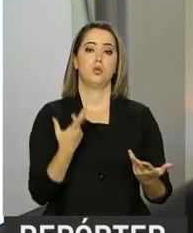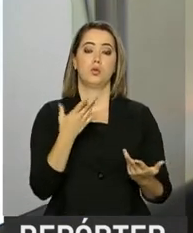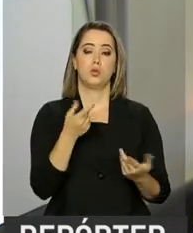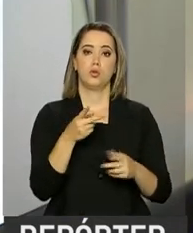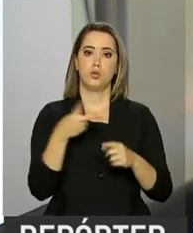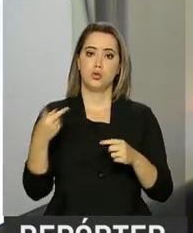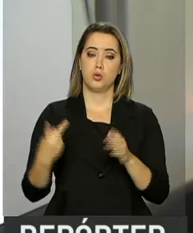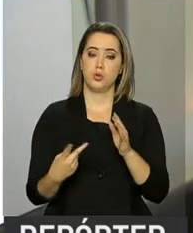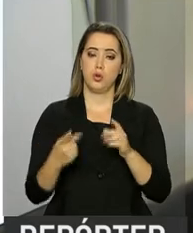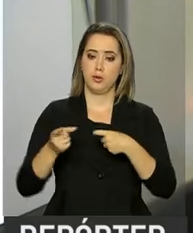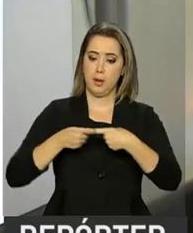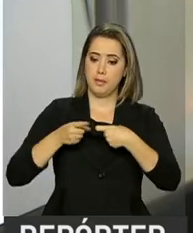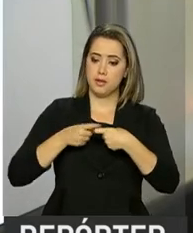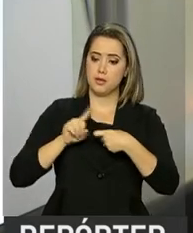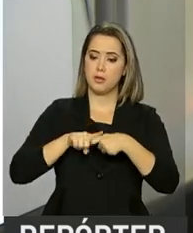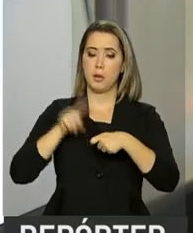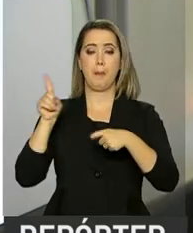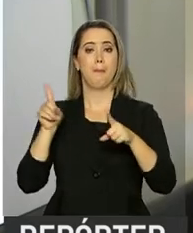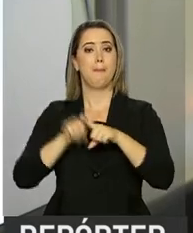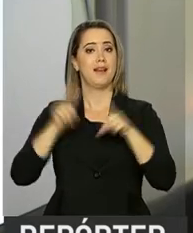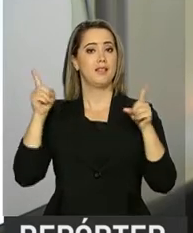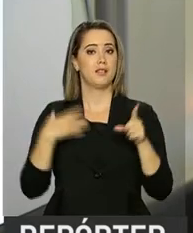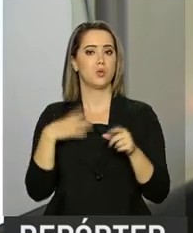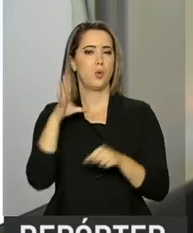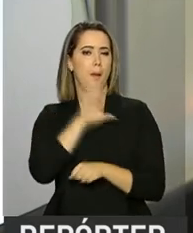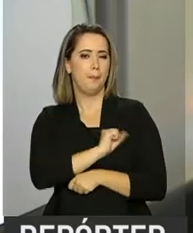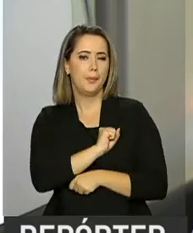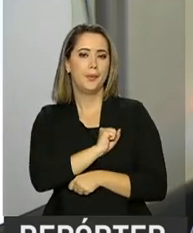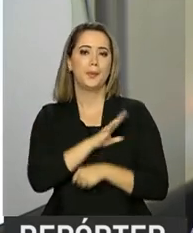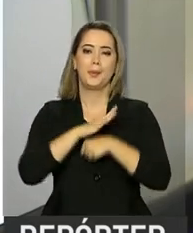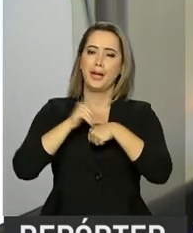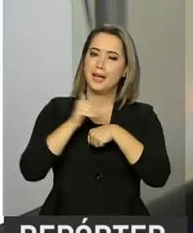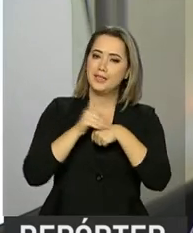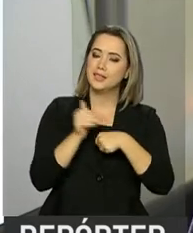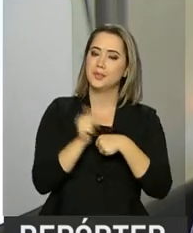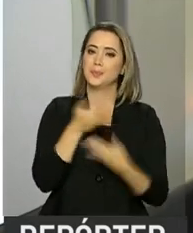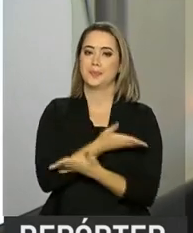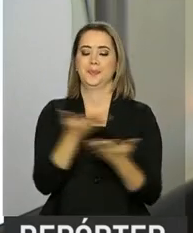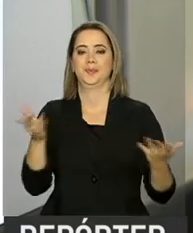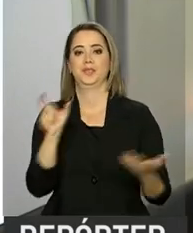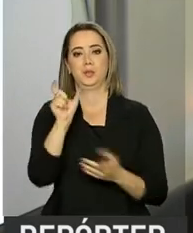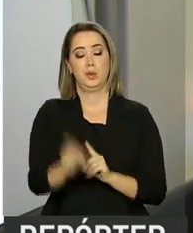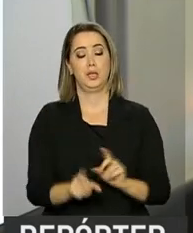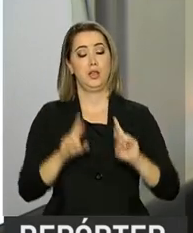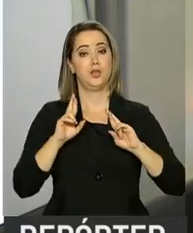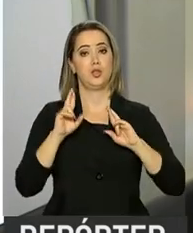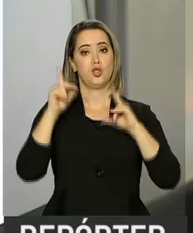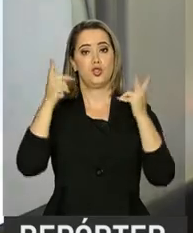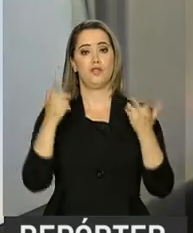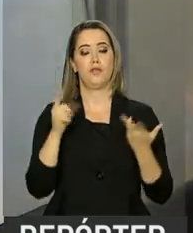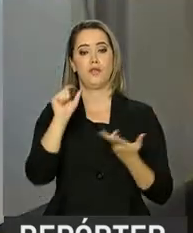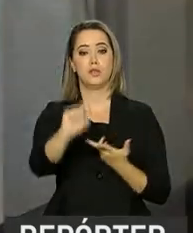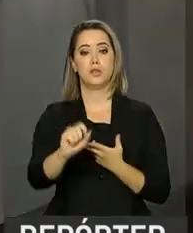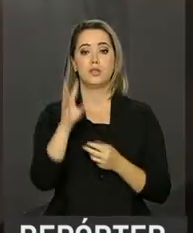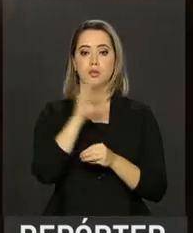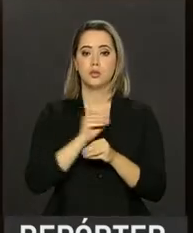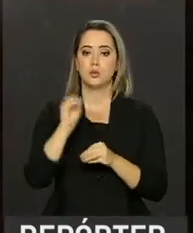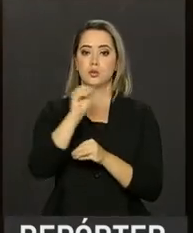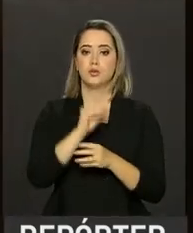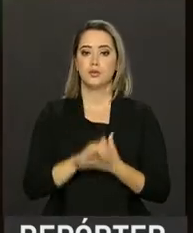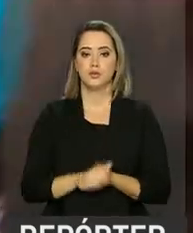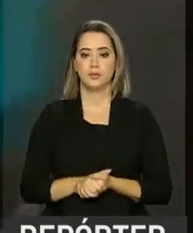medicina mas pela ao lado humano o amor carinho então os pacientes que é um diferencial muito grande no tratamento